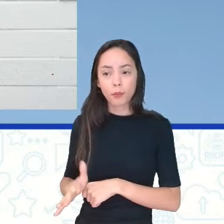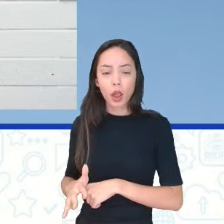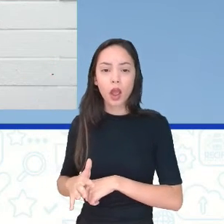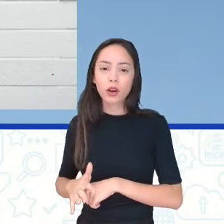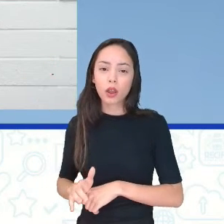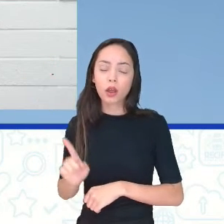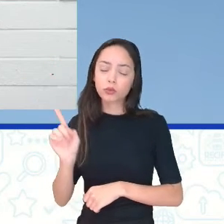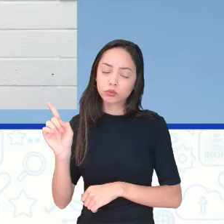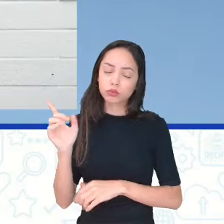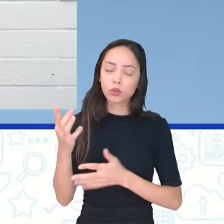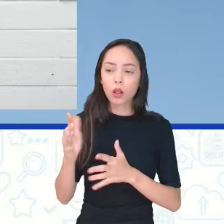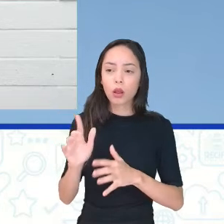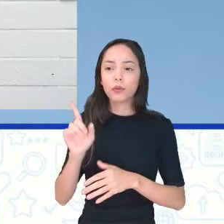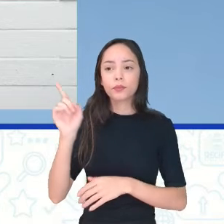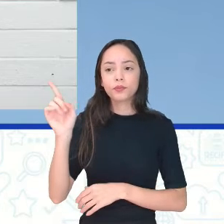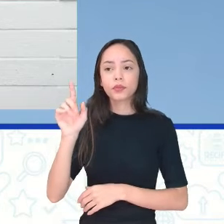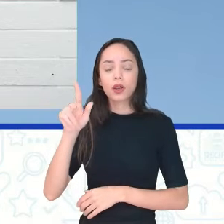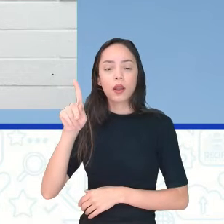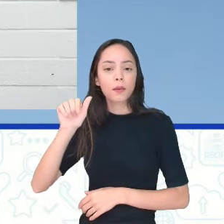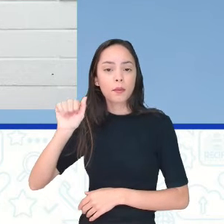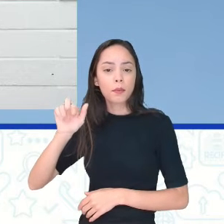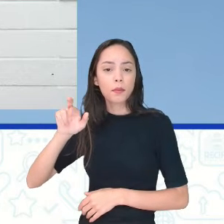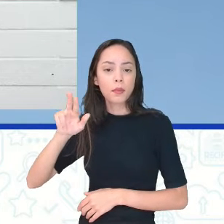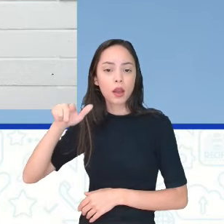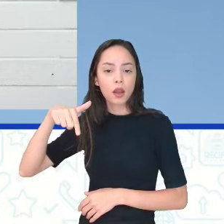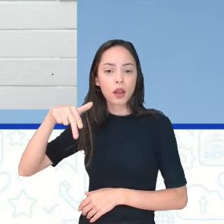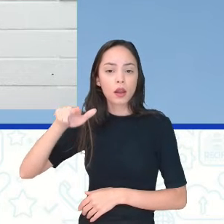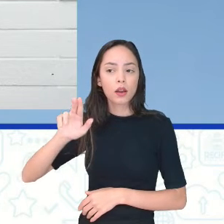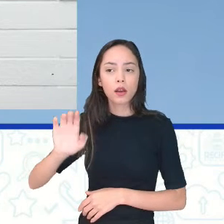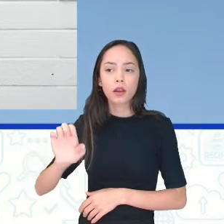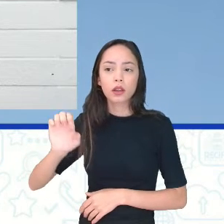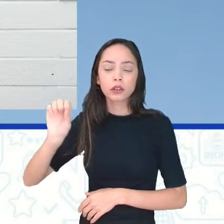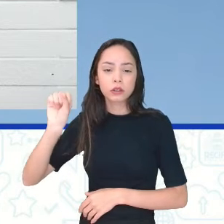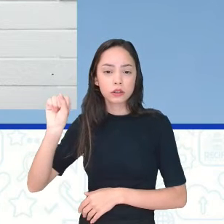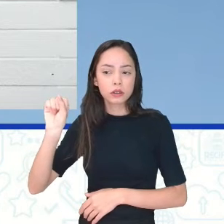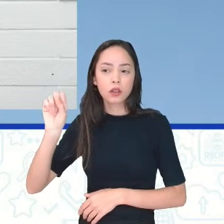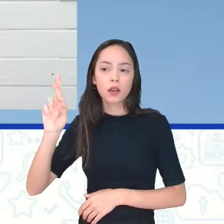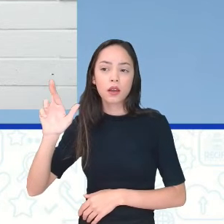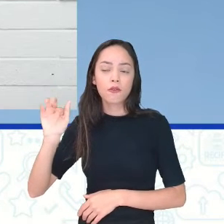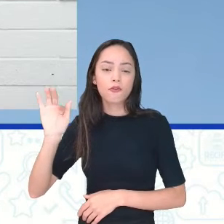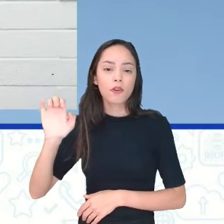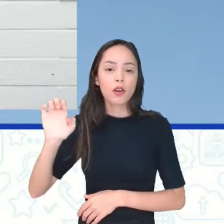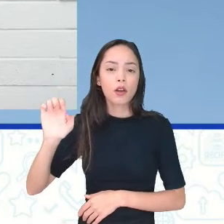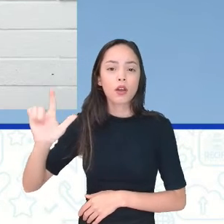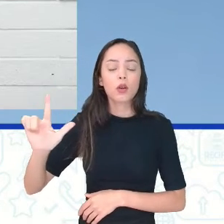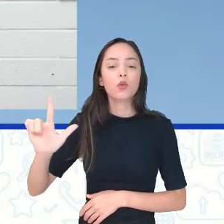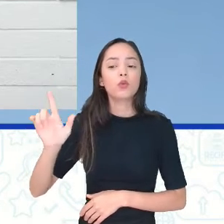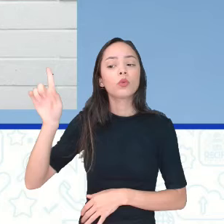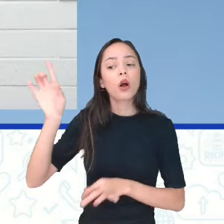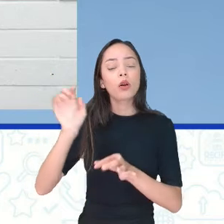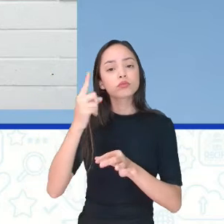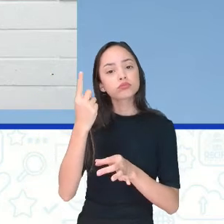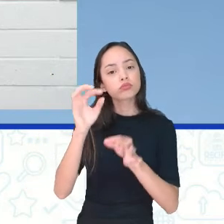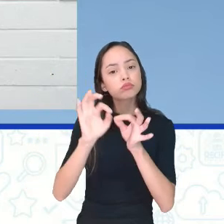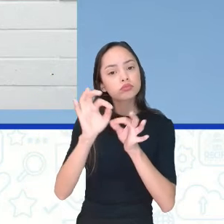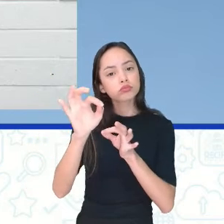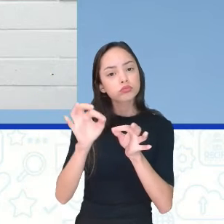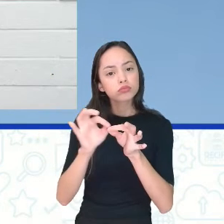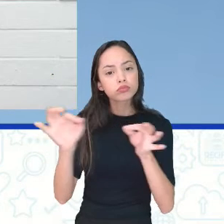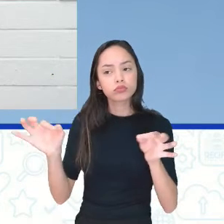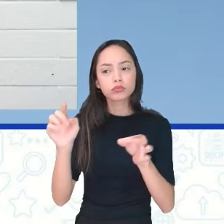da cidade, era Parque São Rafael, onde o metro quadrado, né, era R$